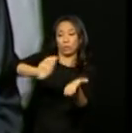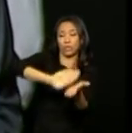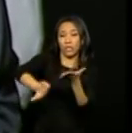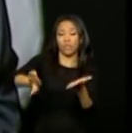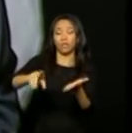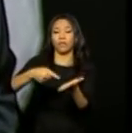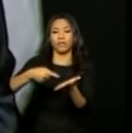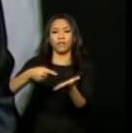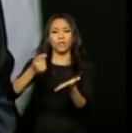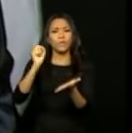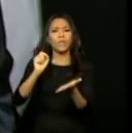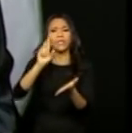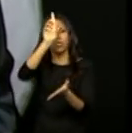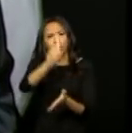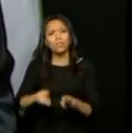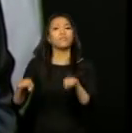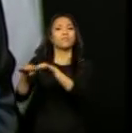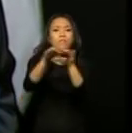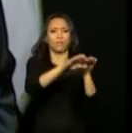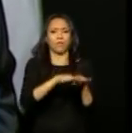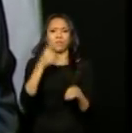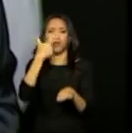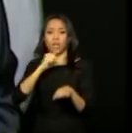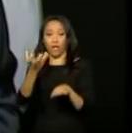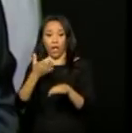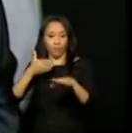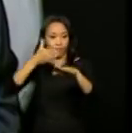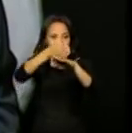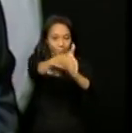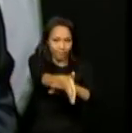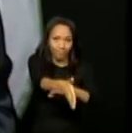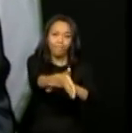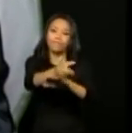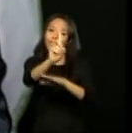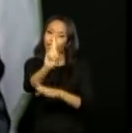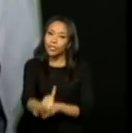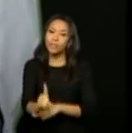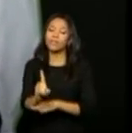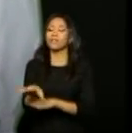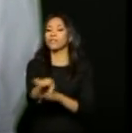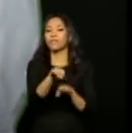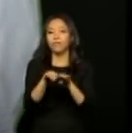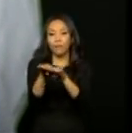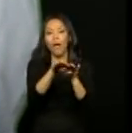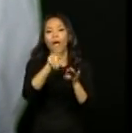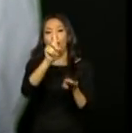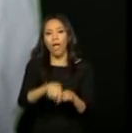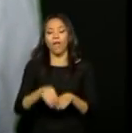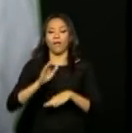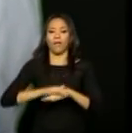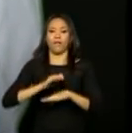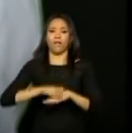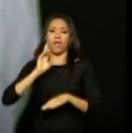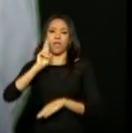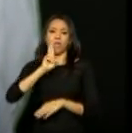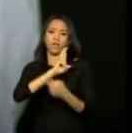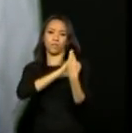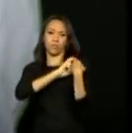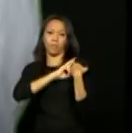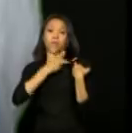predatórias, democratizar o acesso aos bens e serviços culturais, essa é uma responsabilidade do Estado